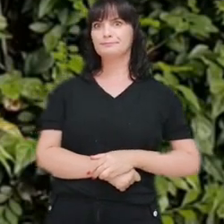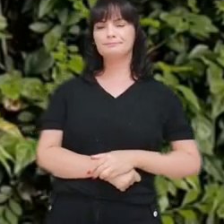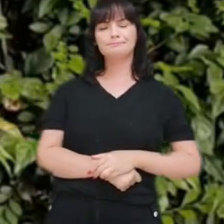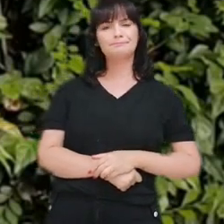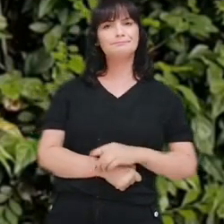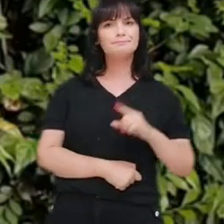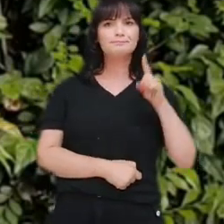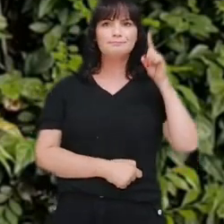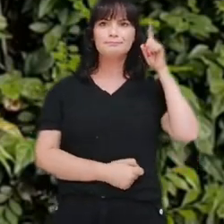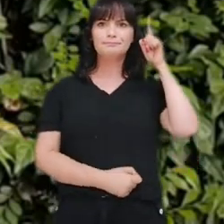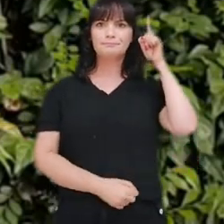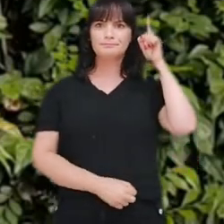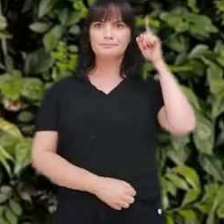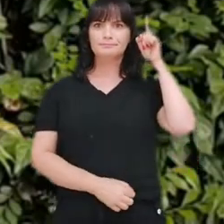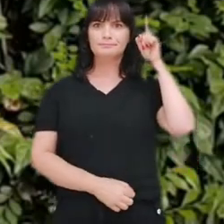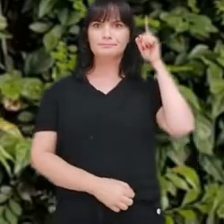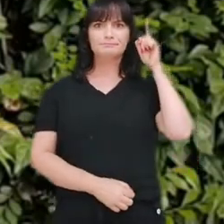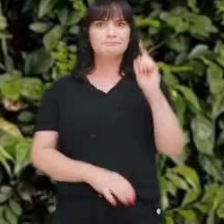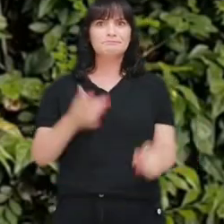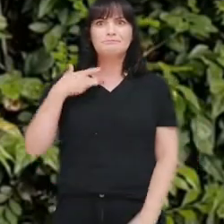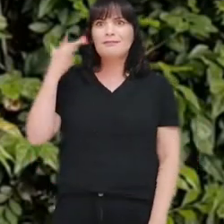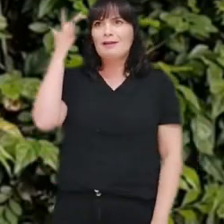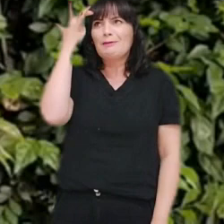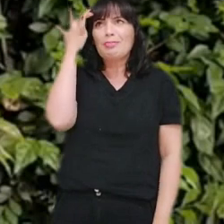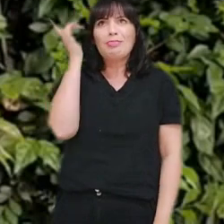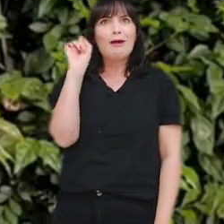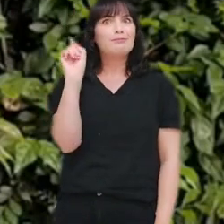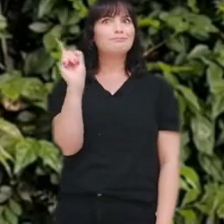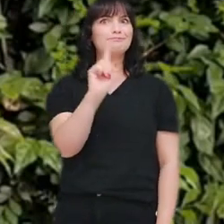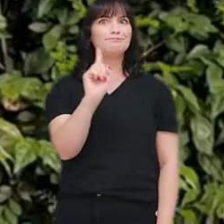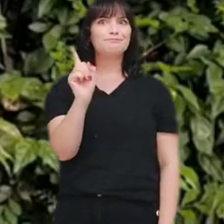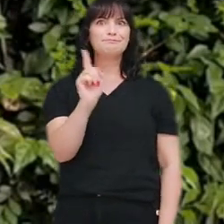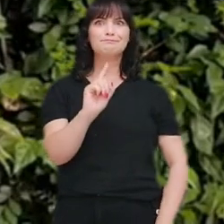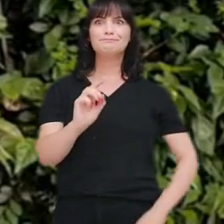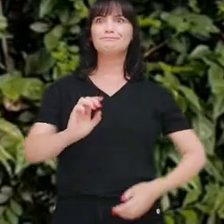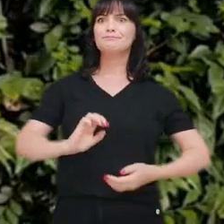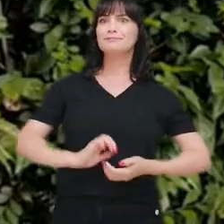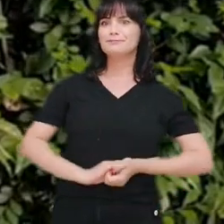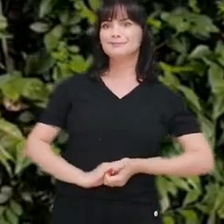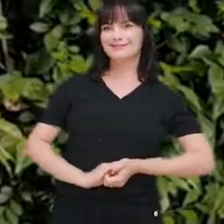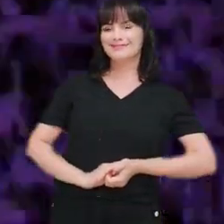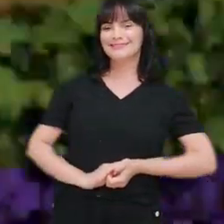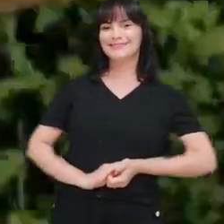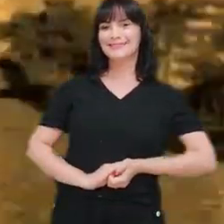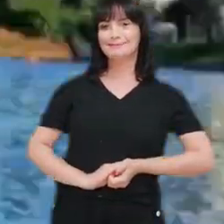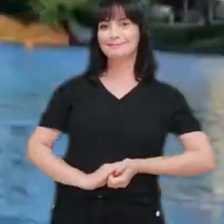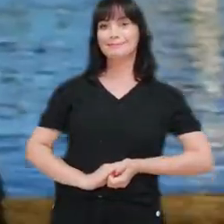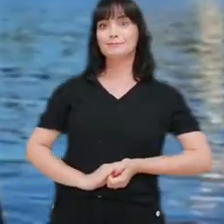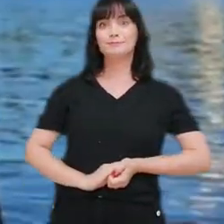Oh, I don't know. Eu não sei não, teacher.